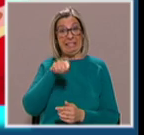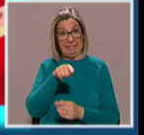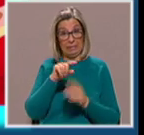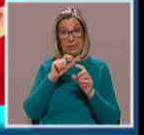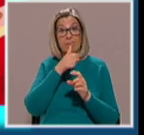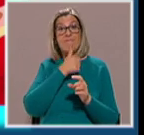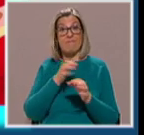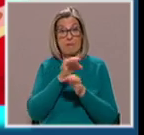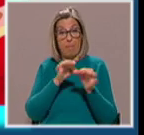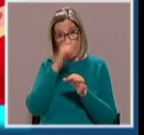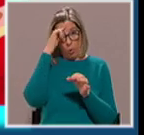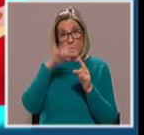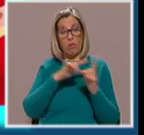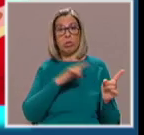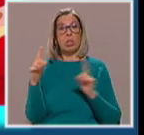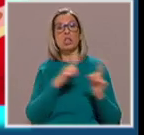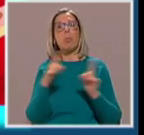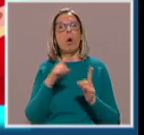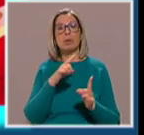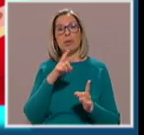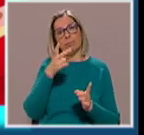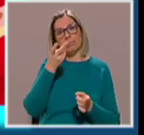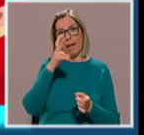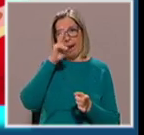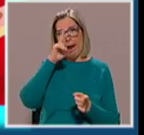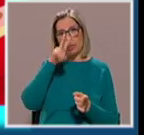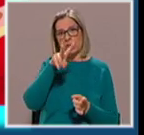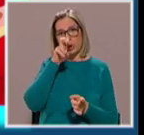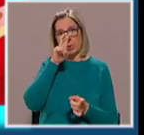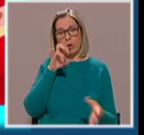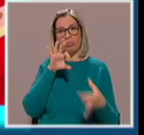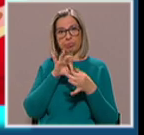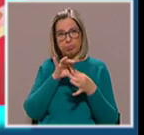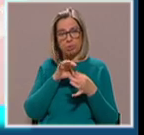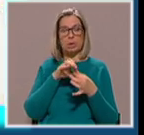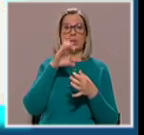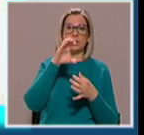dos gases respiratórios, essencialmente o oxigênio e algum dióxido de carbono.